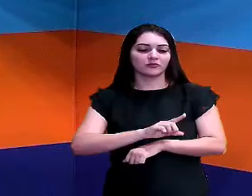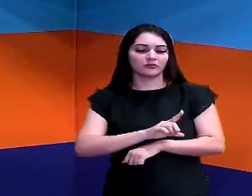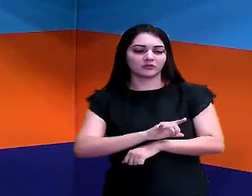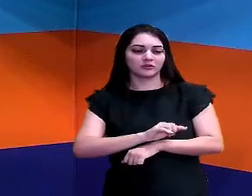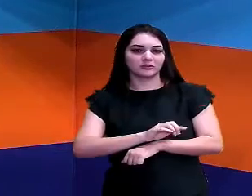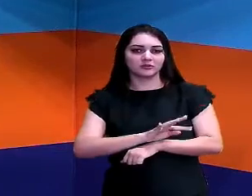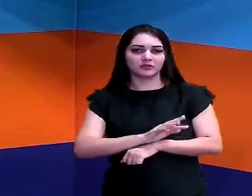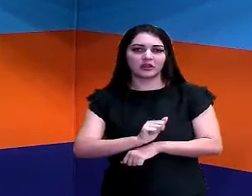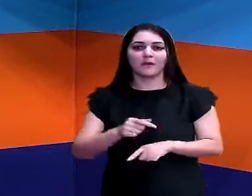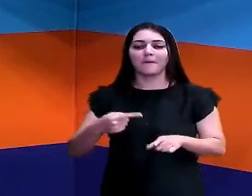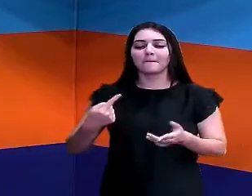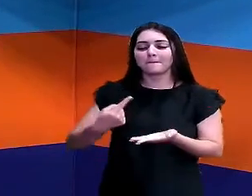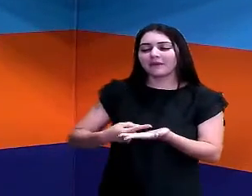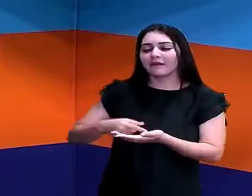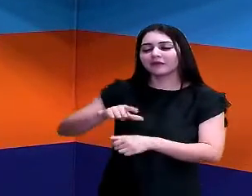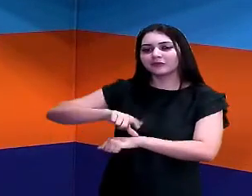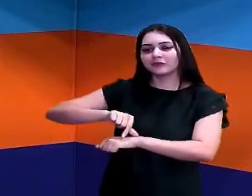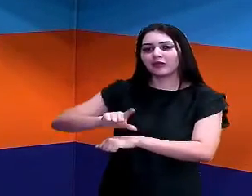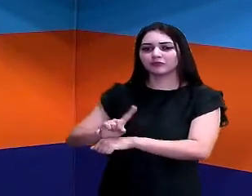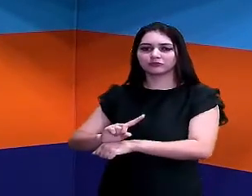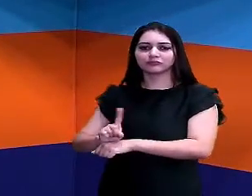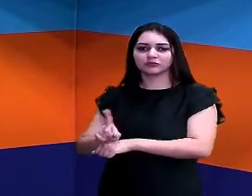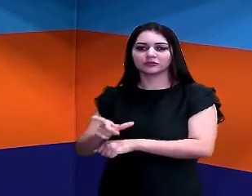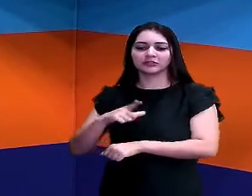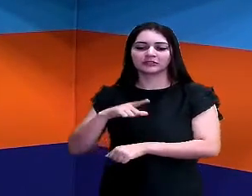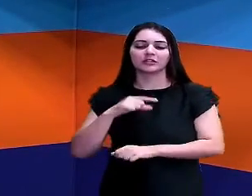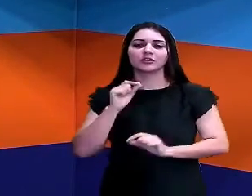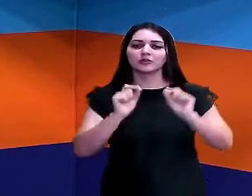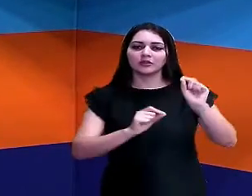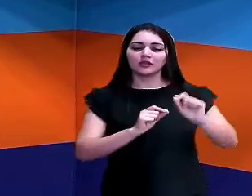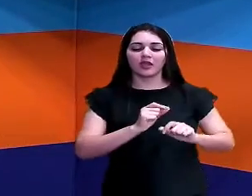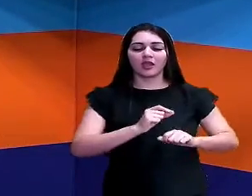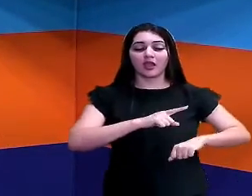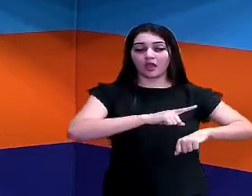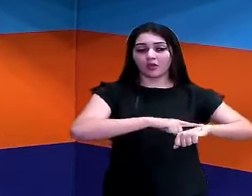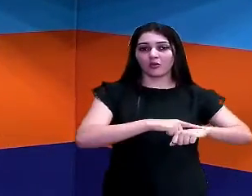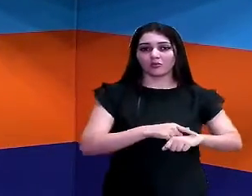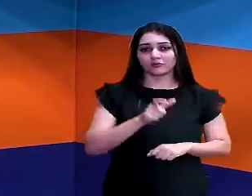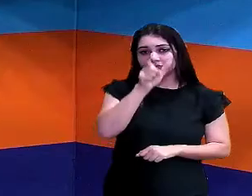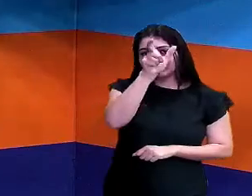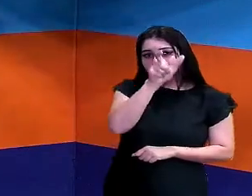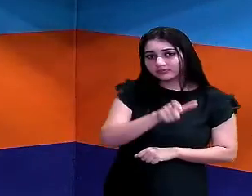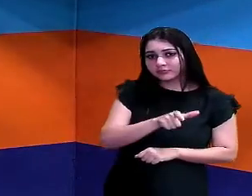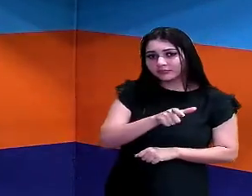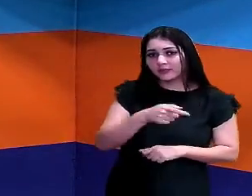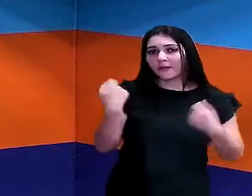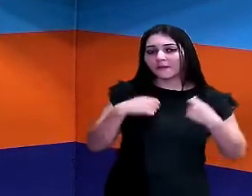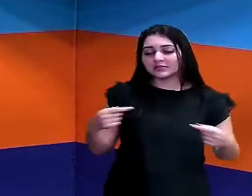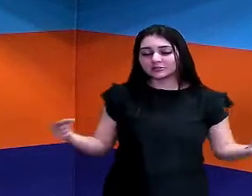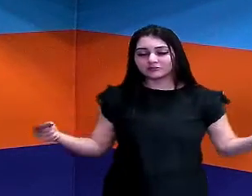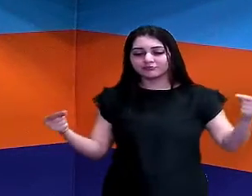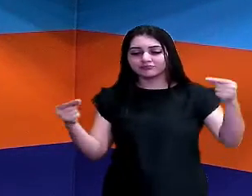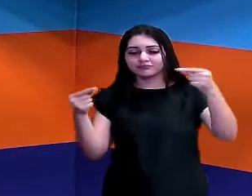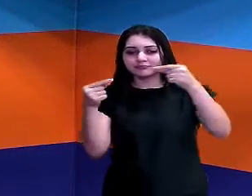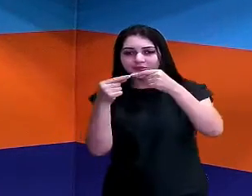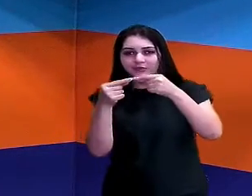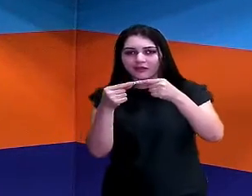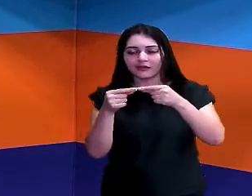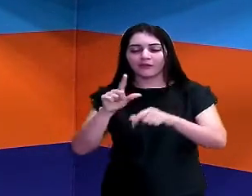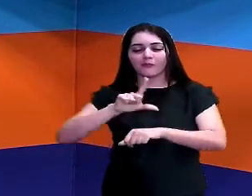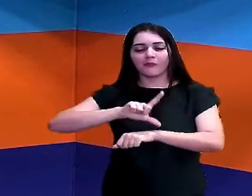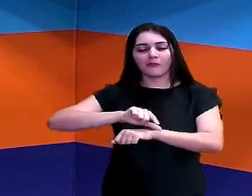analógico. Como assim? Eu tenho uma horinha aqui e eu preciso ligar para esses relógios aqui.